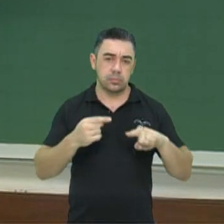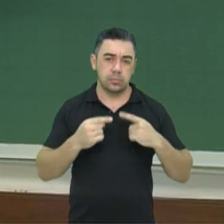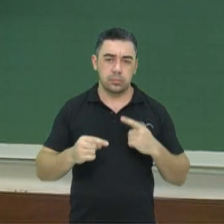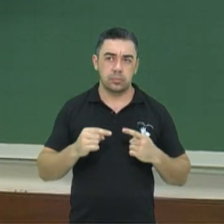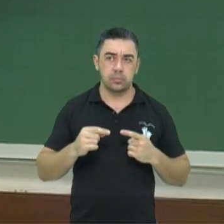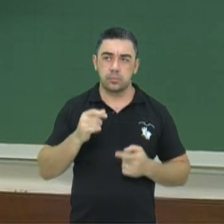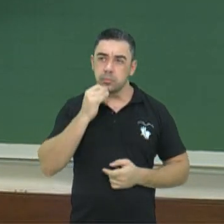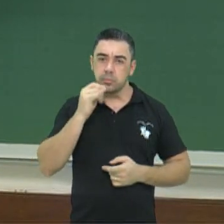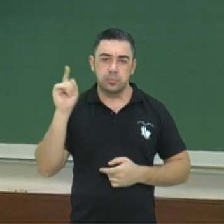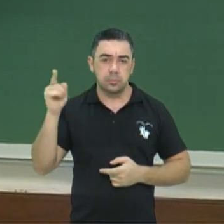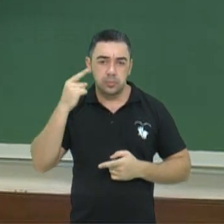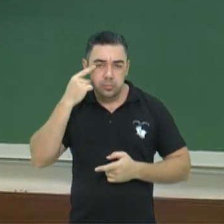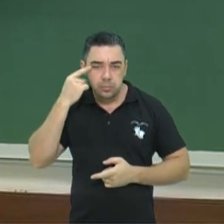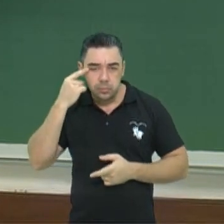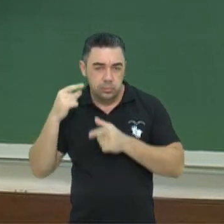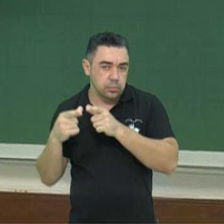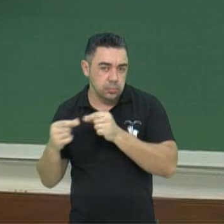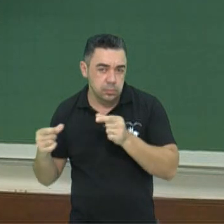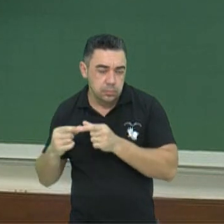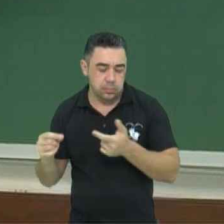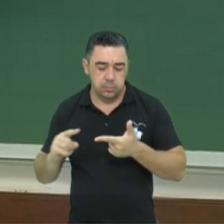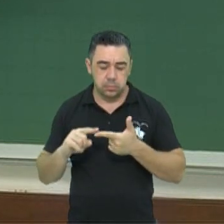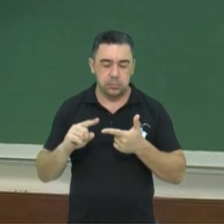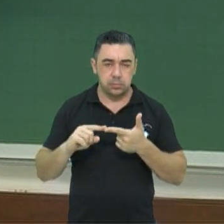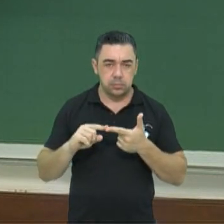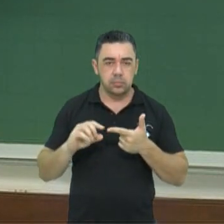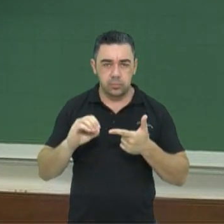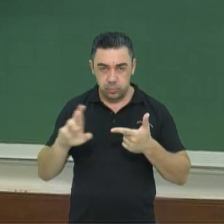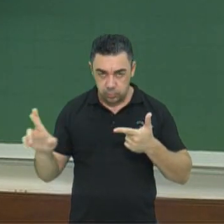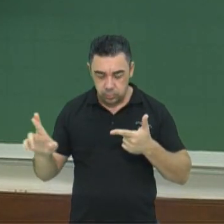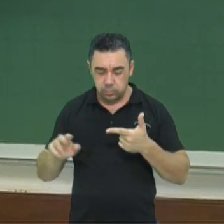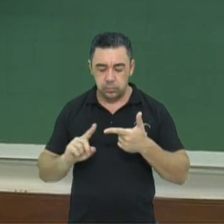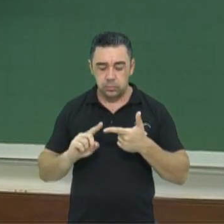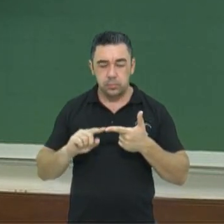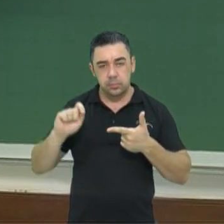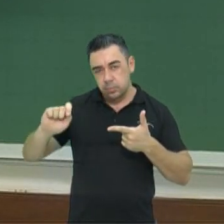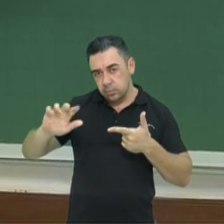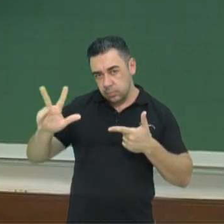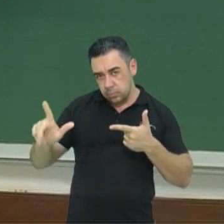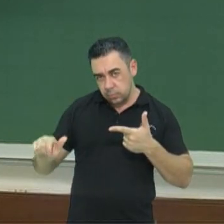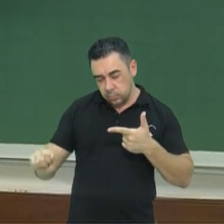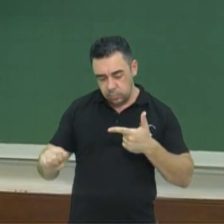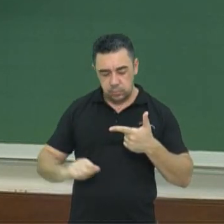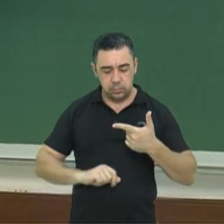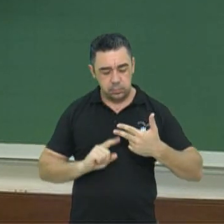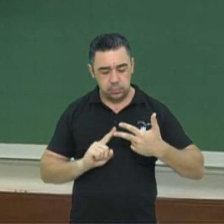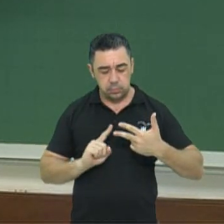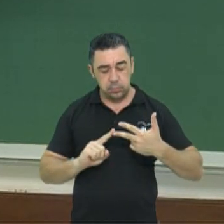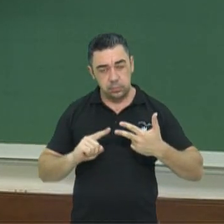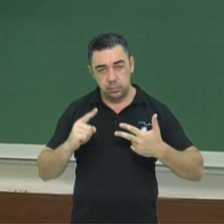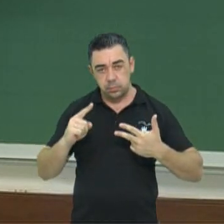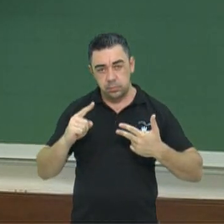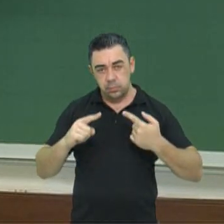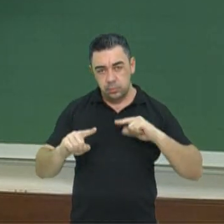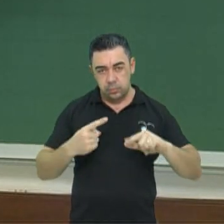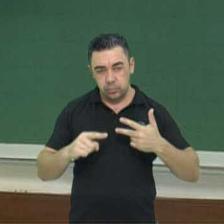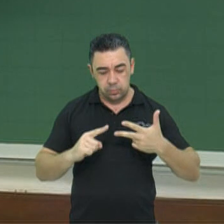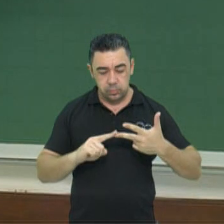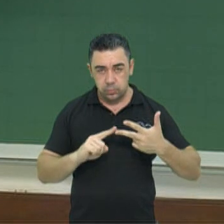músicas orientais, músicos que tocam músicas africanas, os músicos que tocam músicas indígenas. Por quê? Porque ele